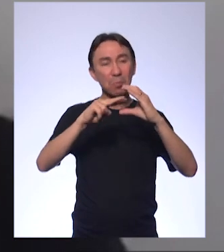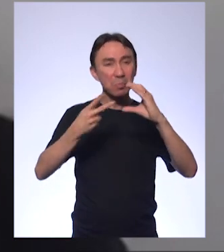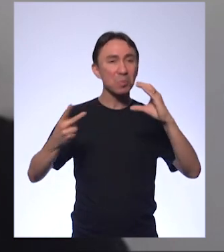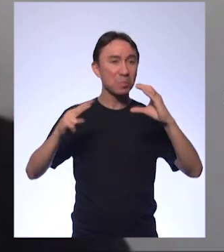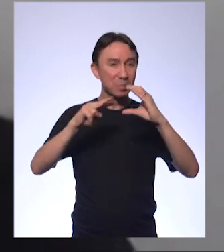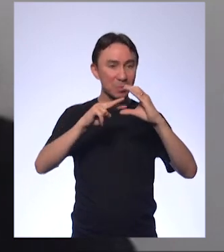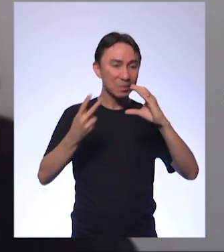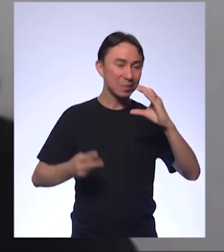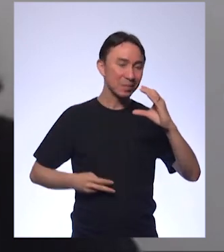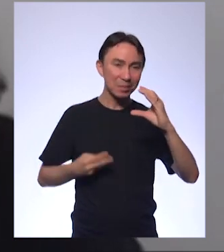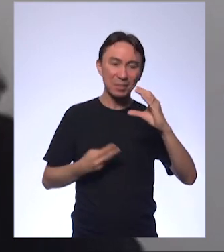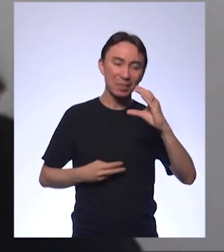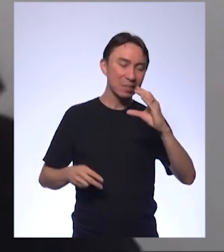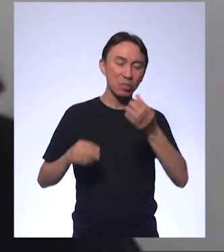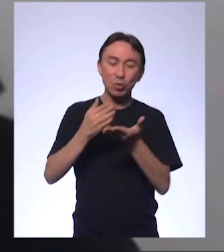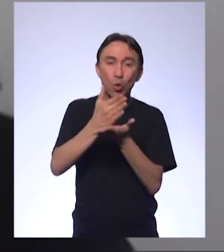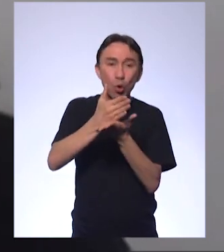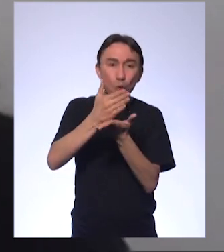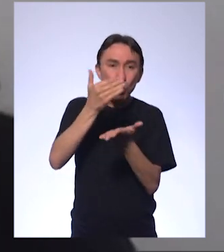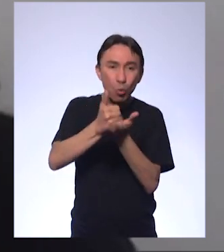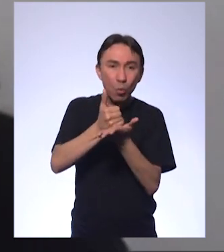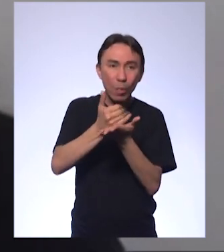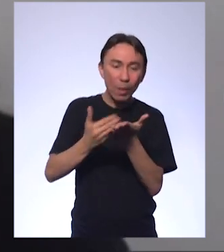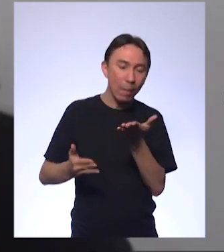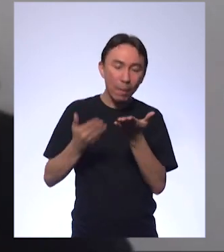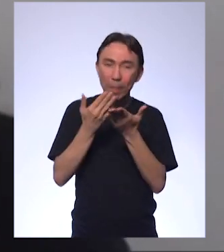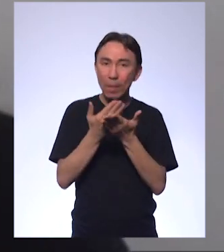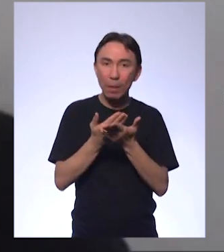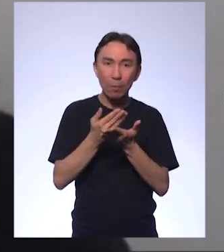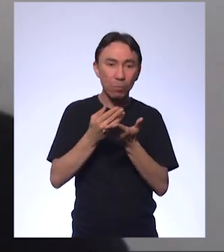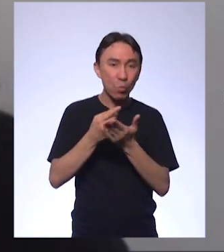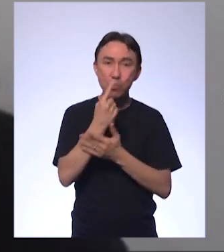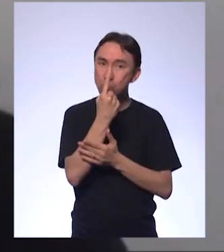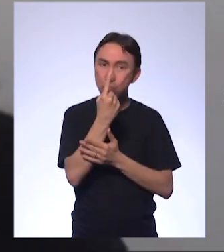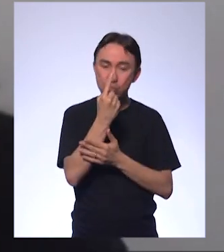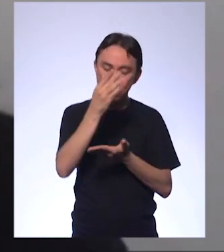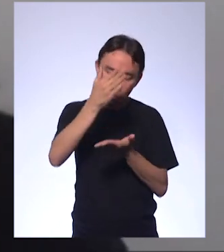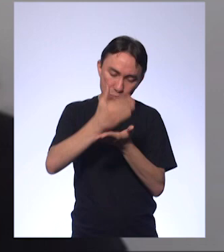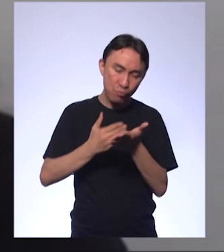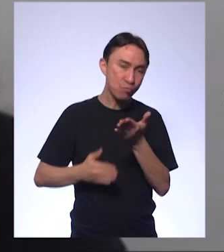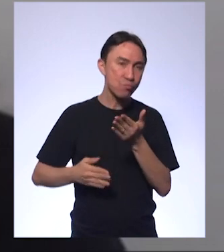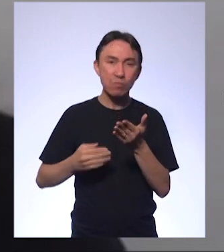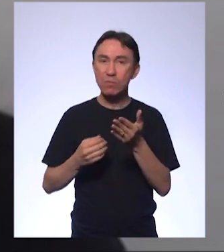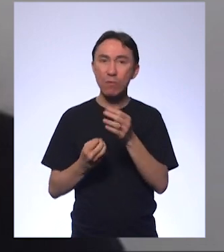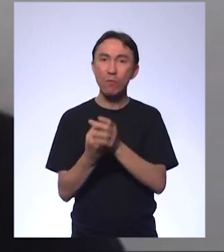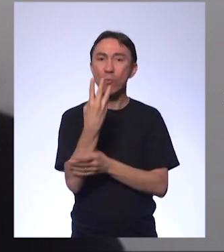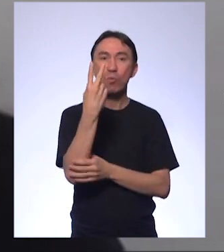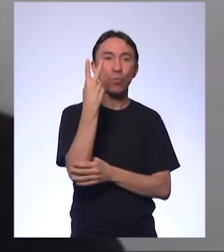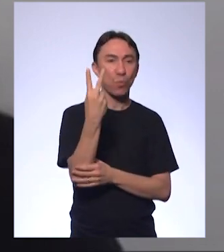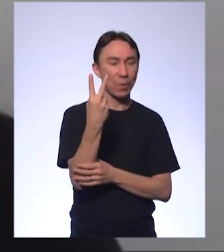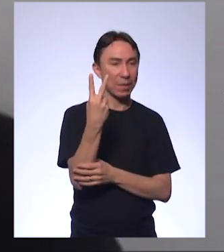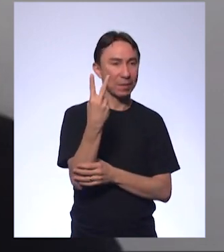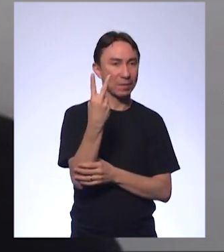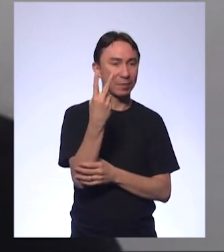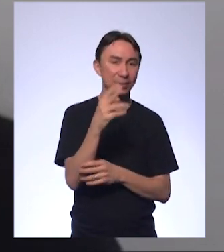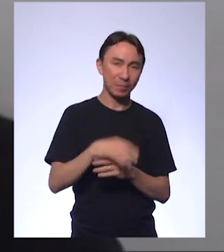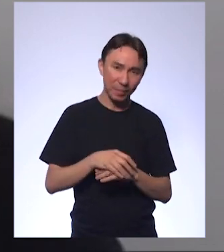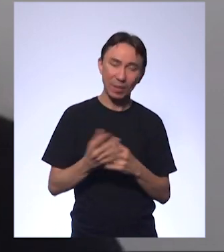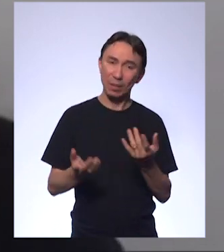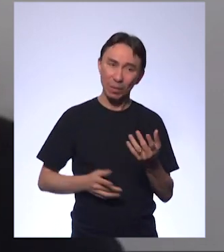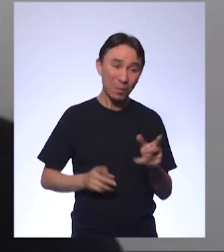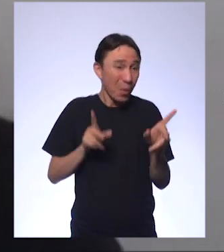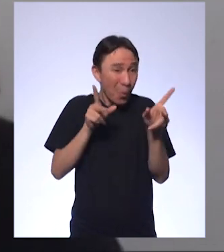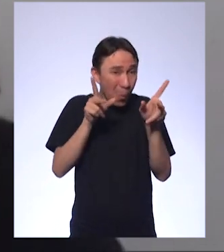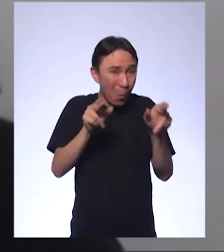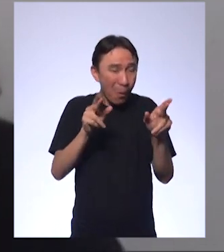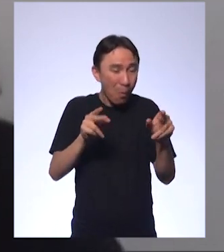de um, formaram 2, né? Claro que eles são ali idênticos, porque eles são duplicados,